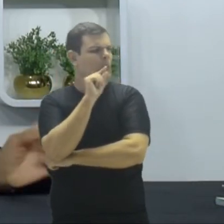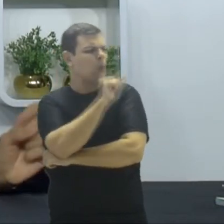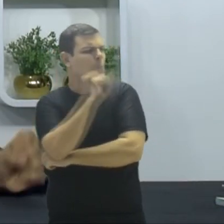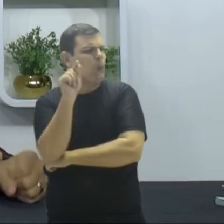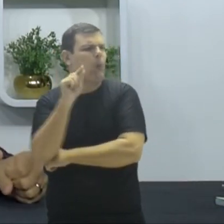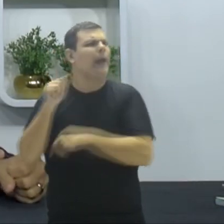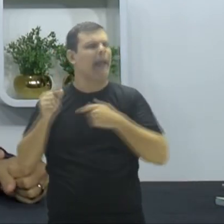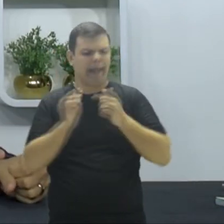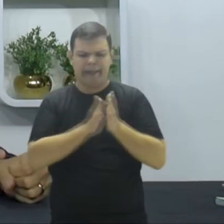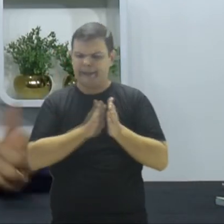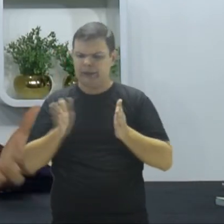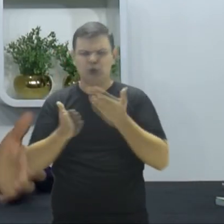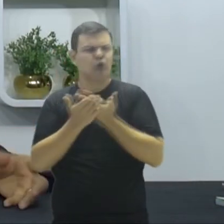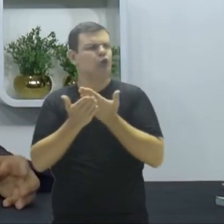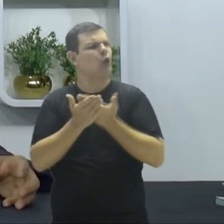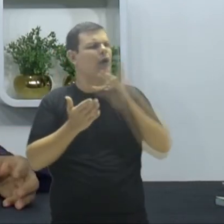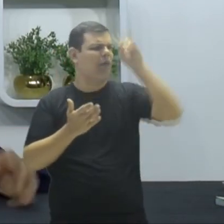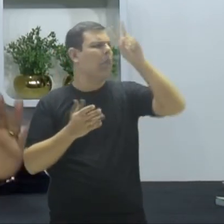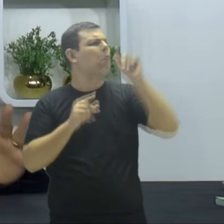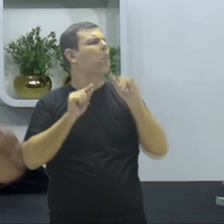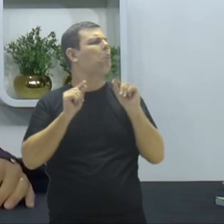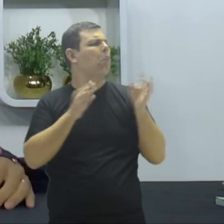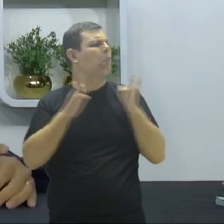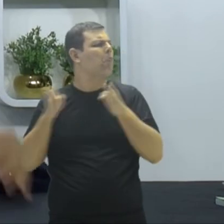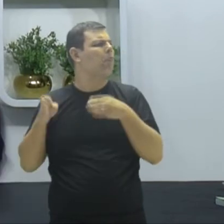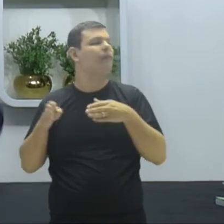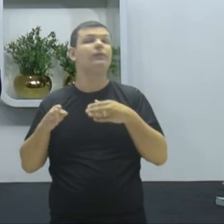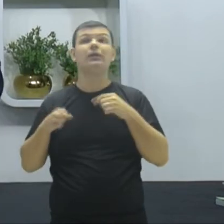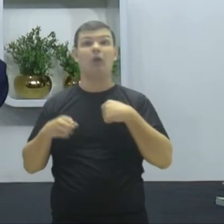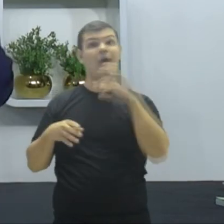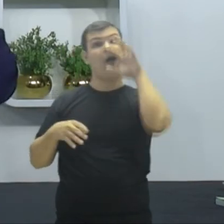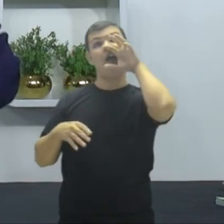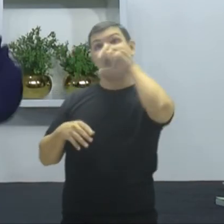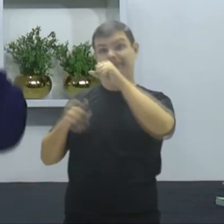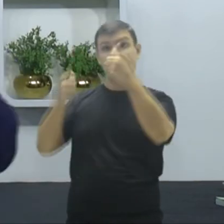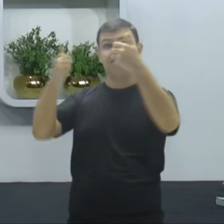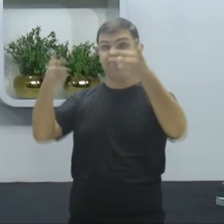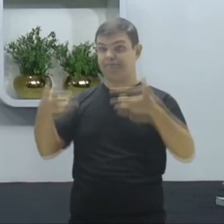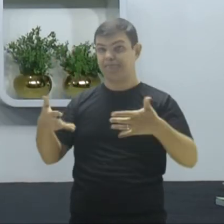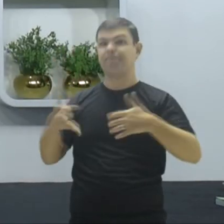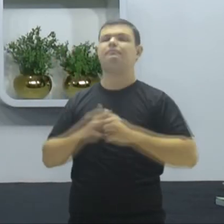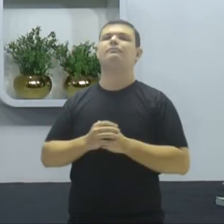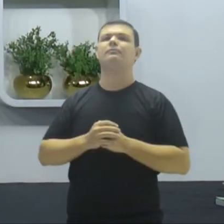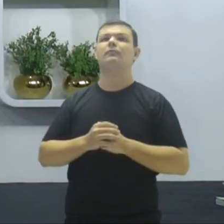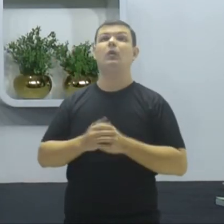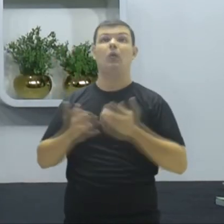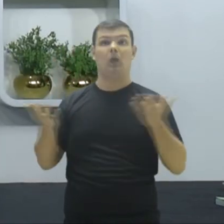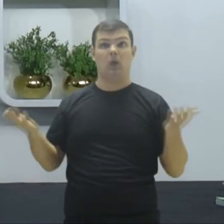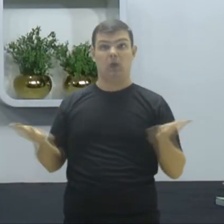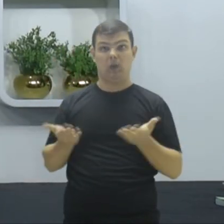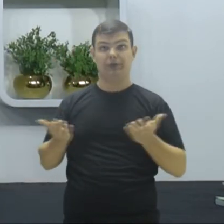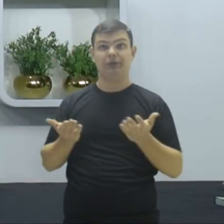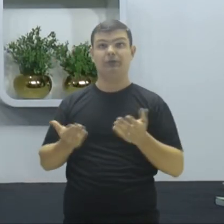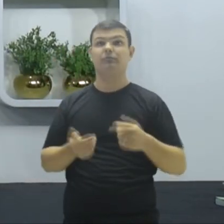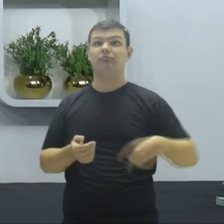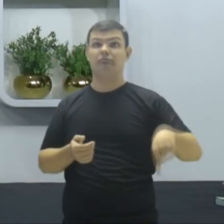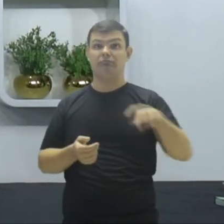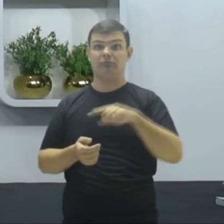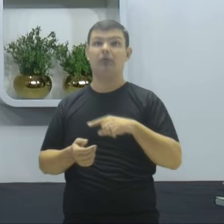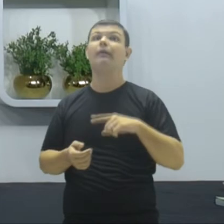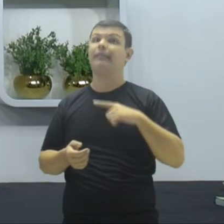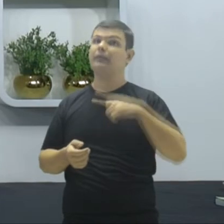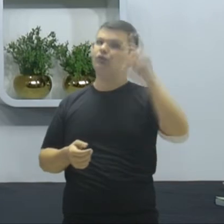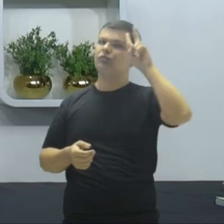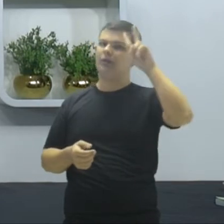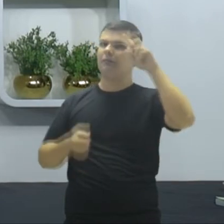esses elementos da narrativa? E eu vou te explicar rapidamente. Olha só, hoje nós estamos na contação de